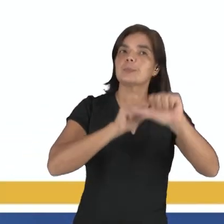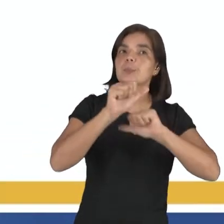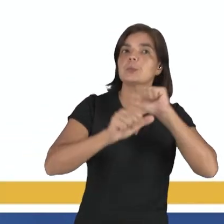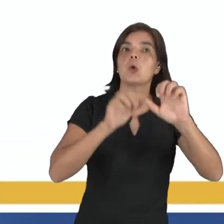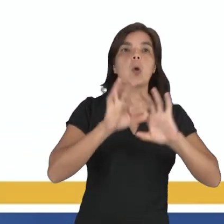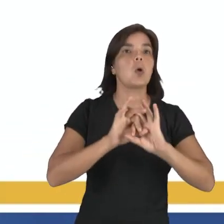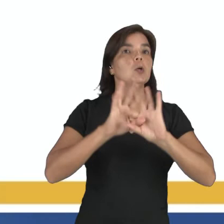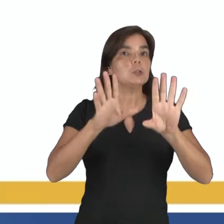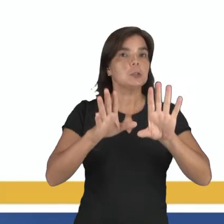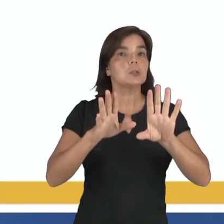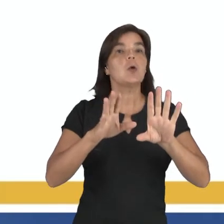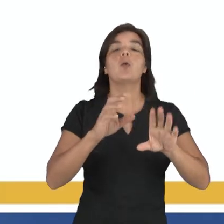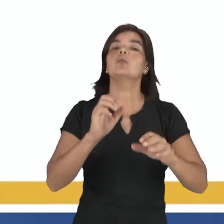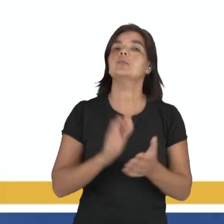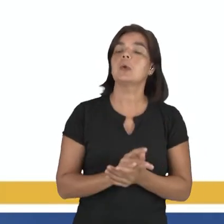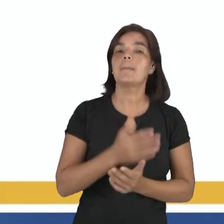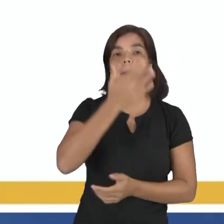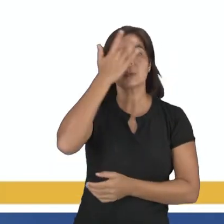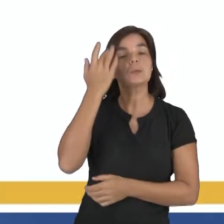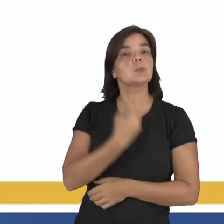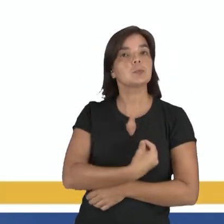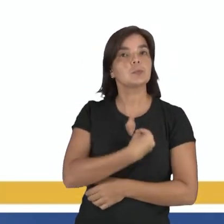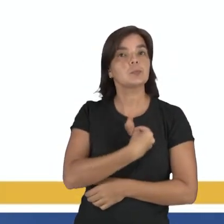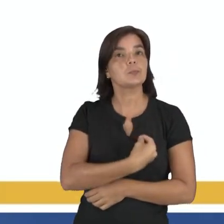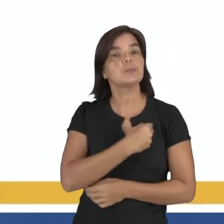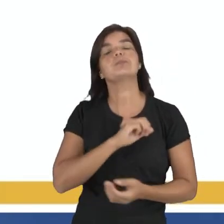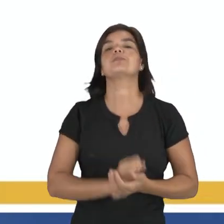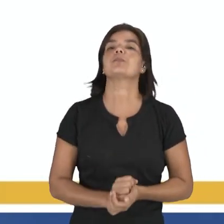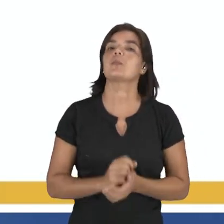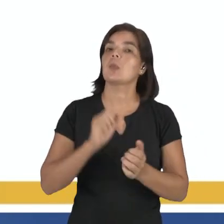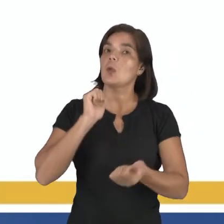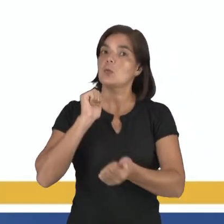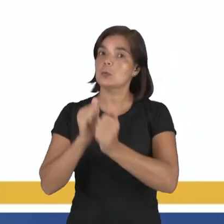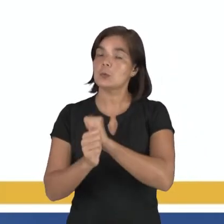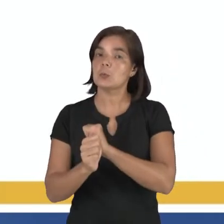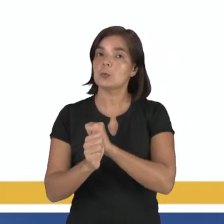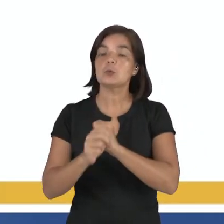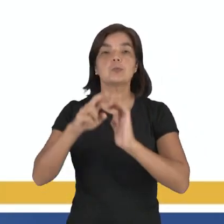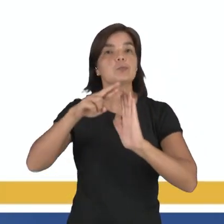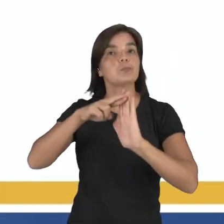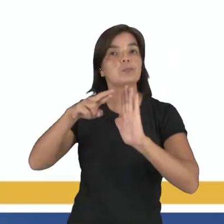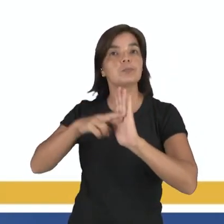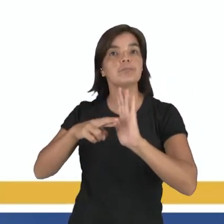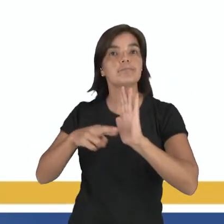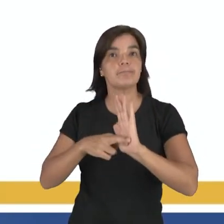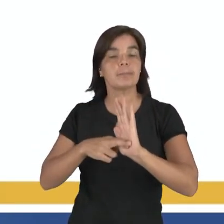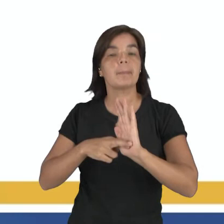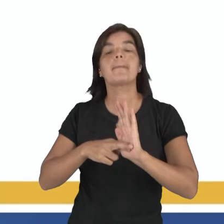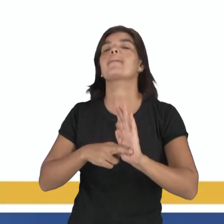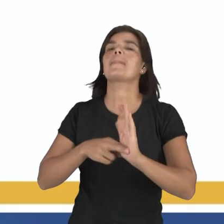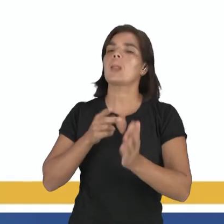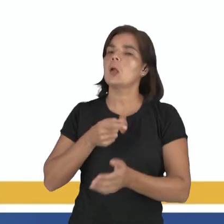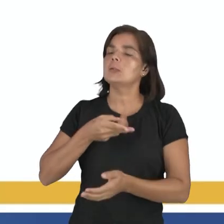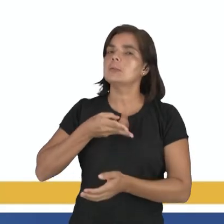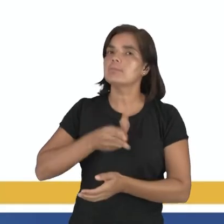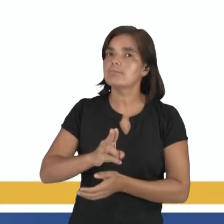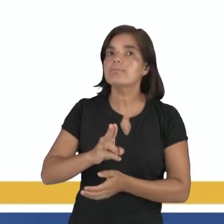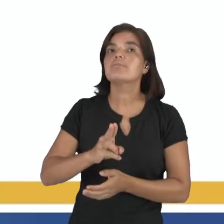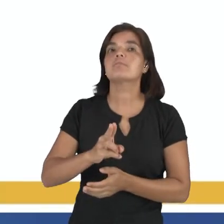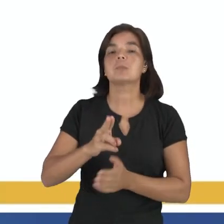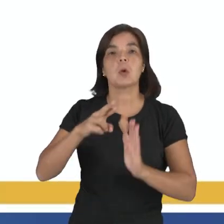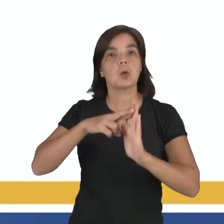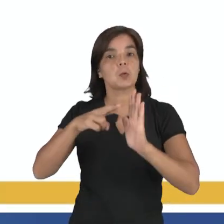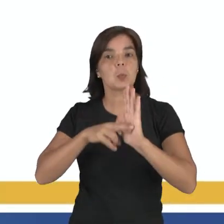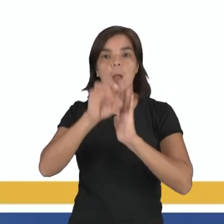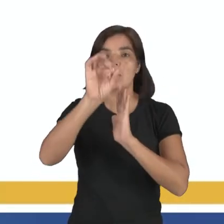flexíveis e livremente estabelecidas ou modificadas pelos participantes. Já a regra do esporte são pré-estabelecidas